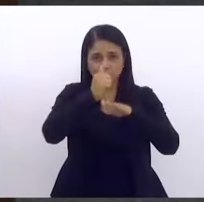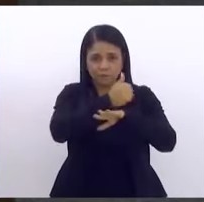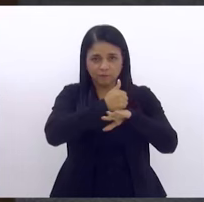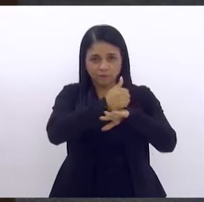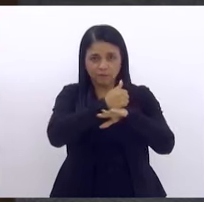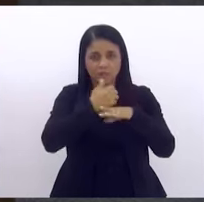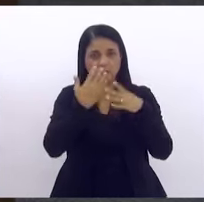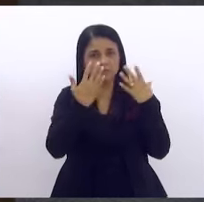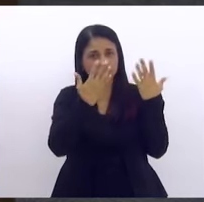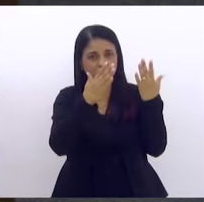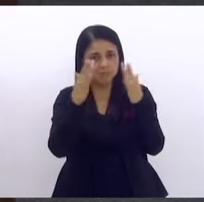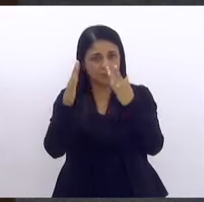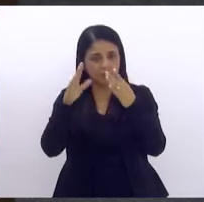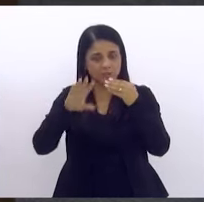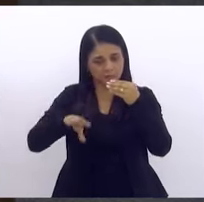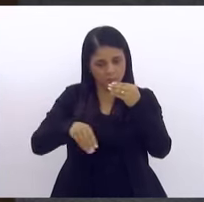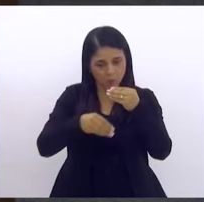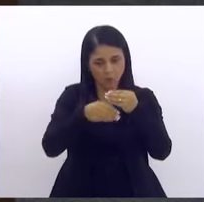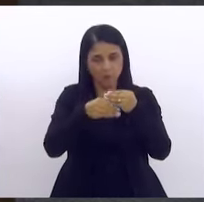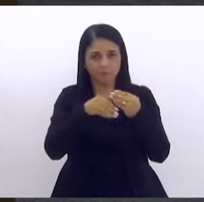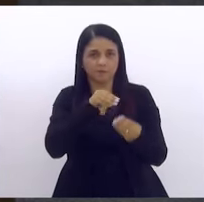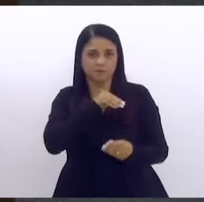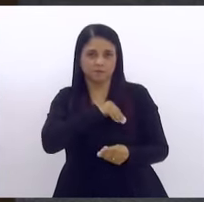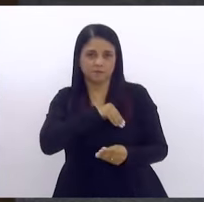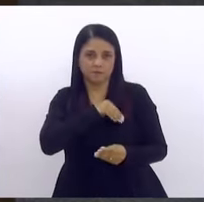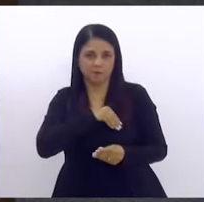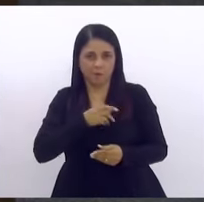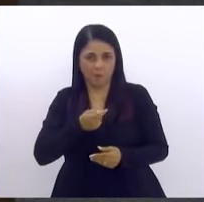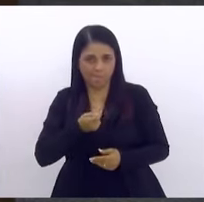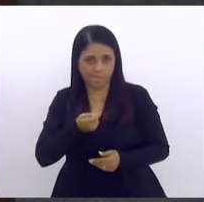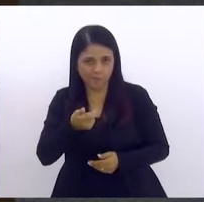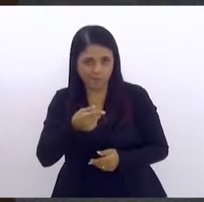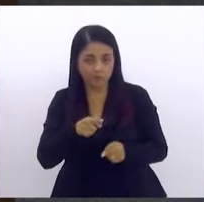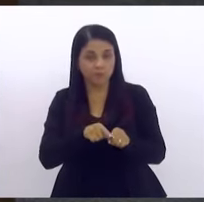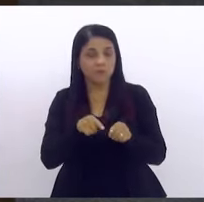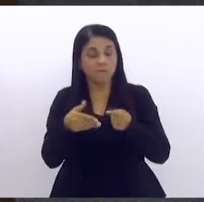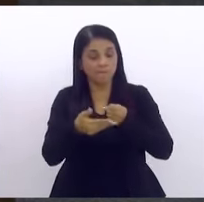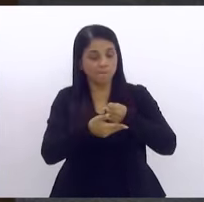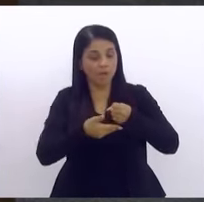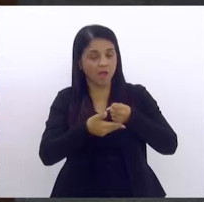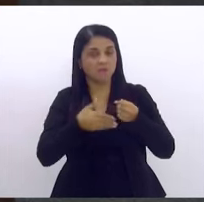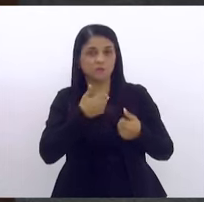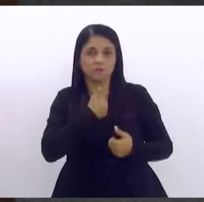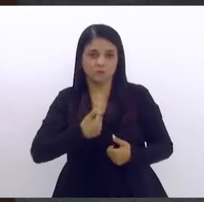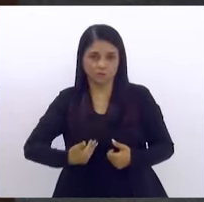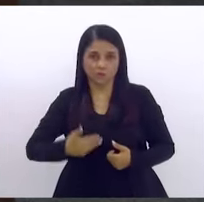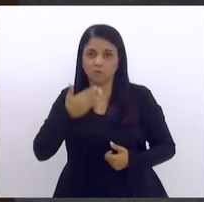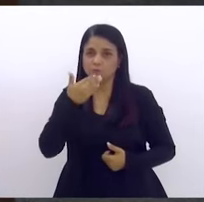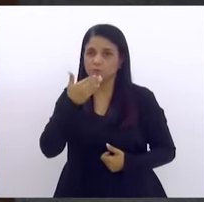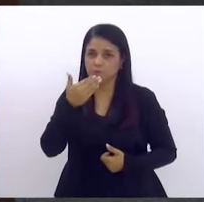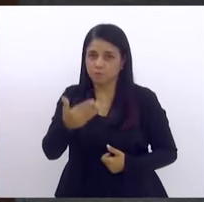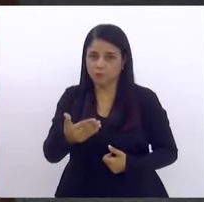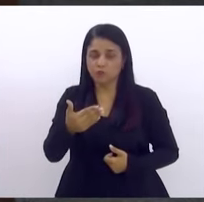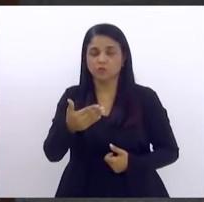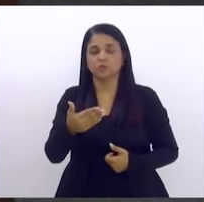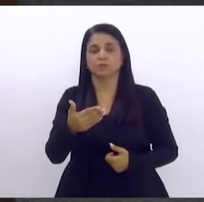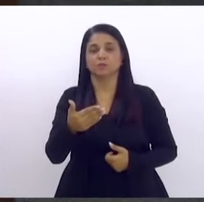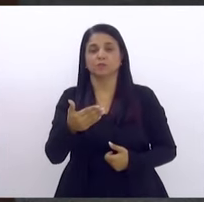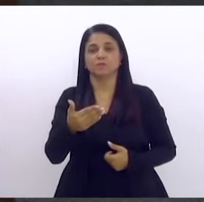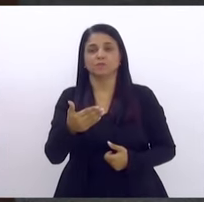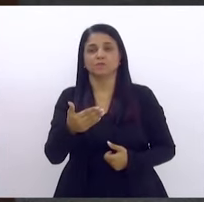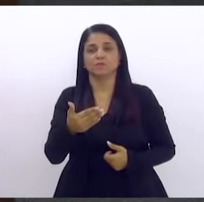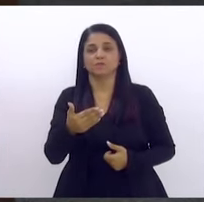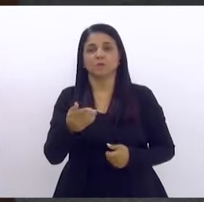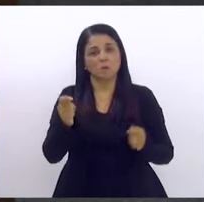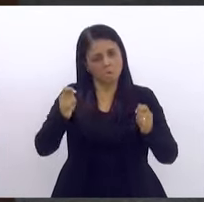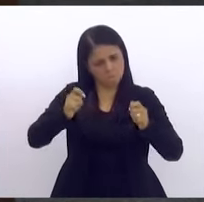parabenizar por este abono, mas deixar aqui também como base do governo o meu pedido, presidente, a solicitação, porque eu sei